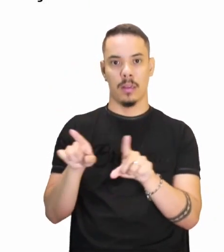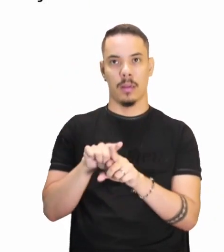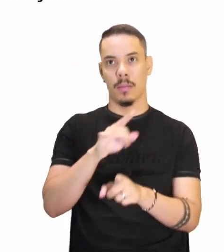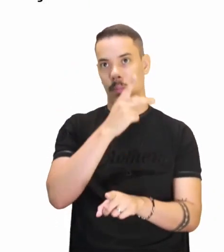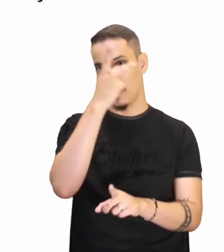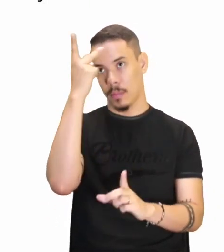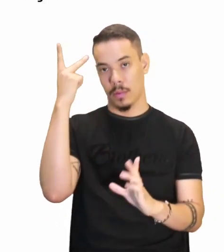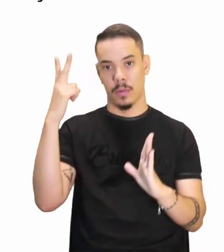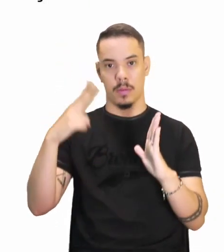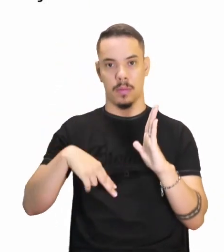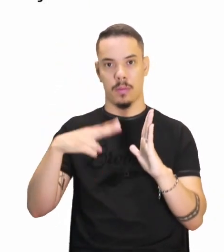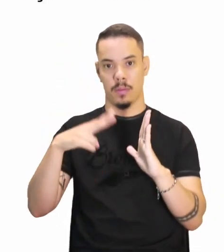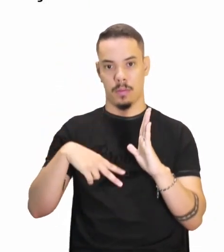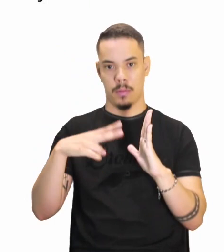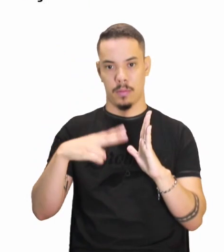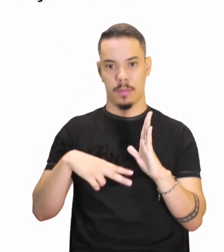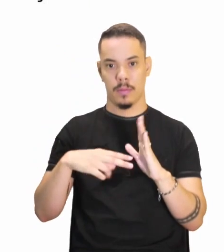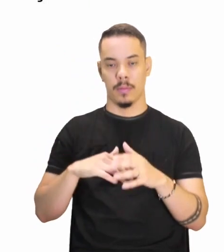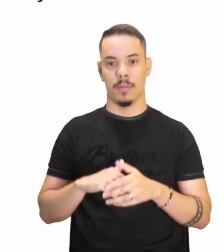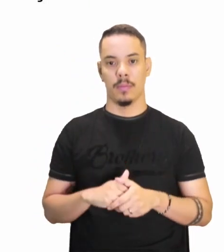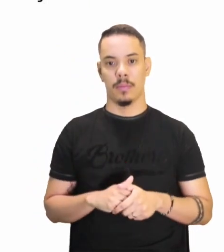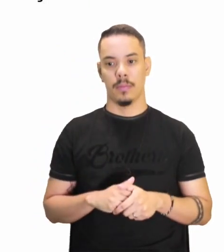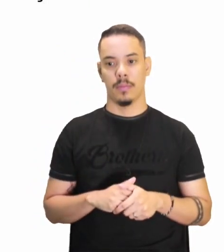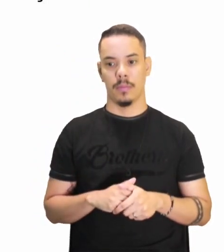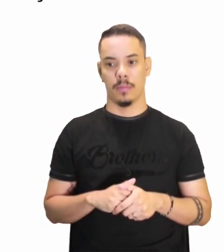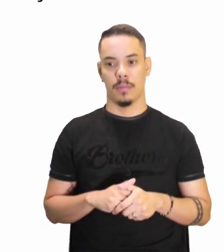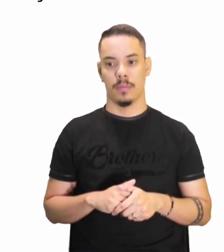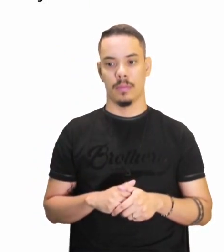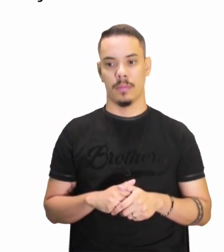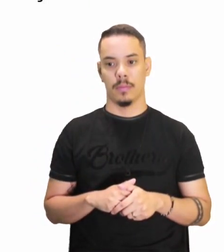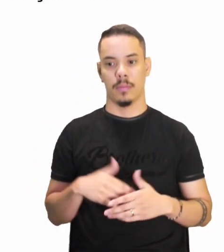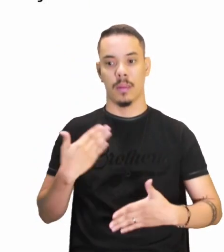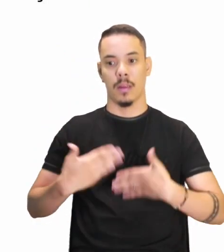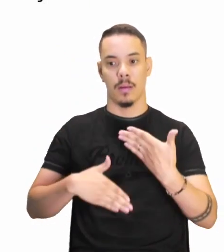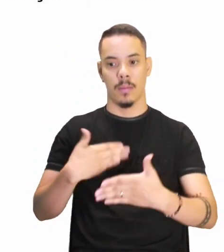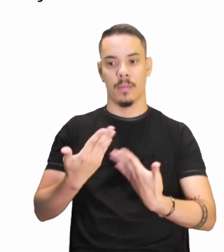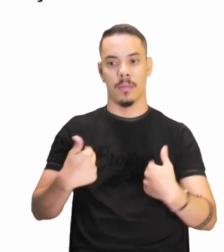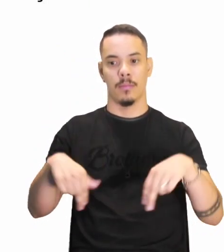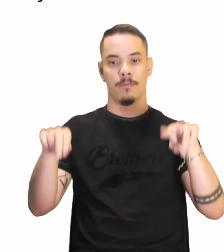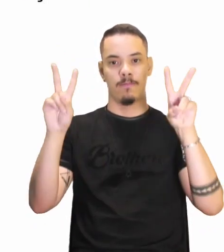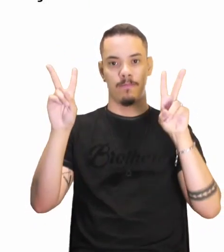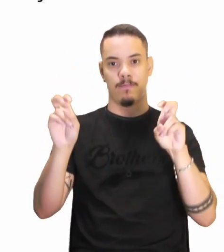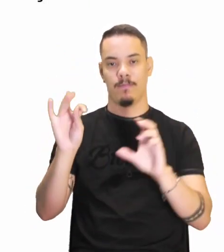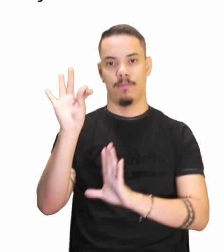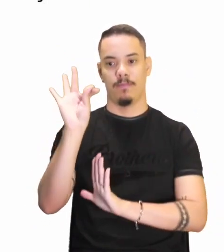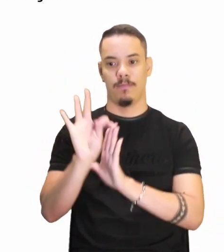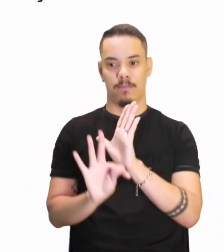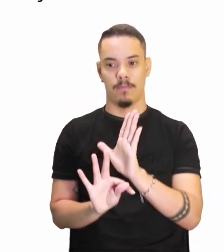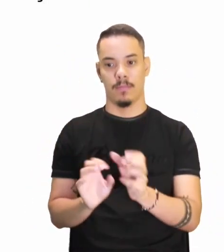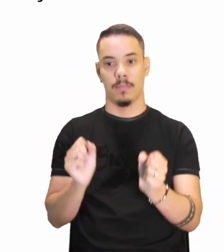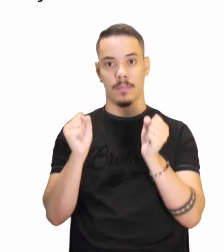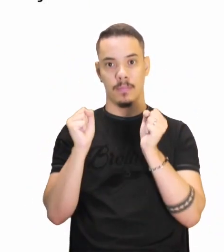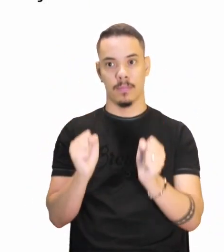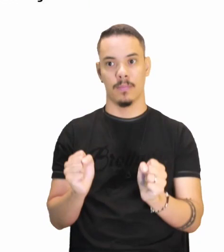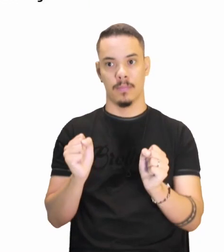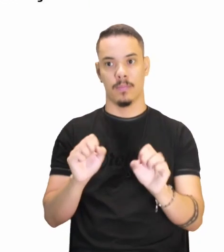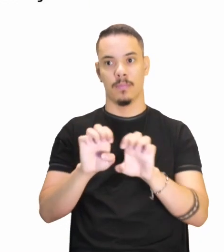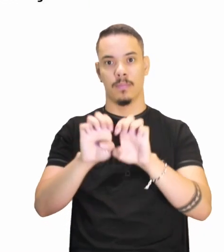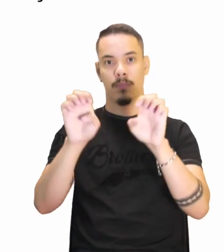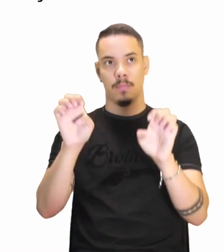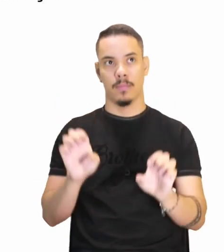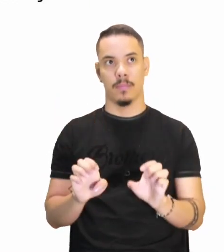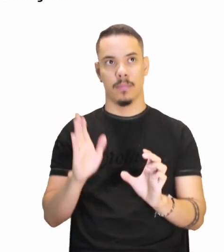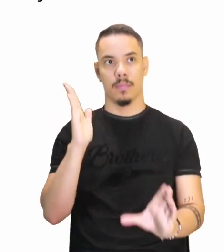seu leitor a progressão temática de um texto pode ser estruturada